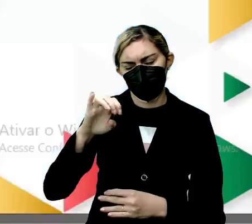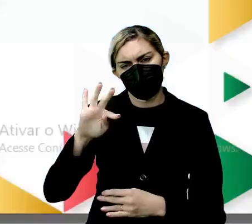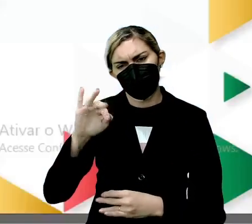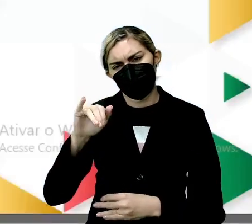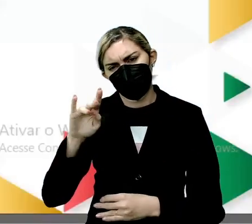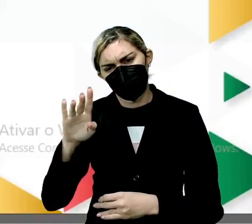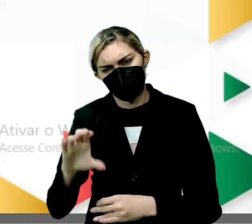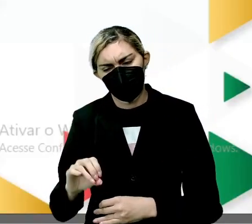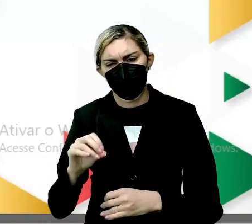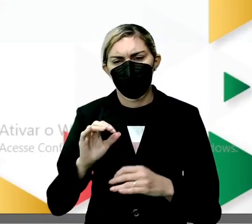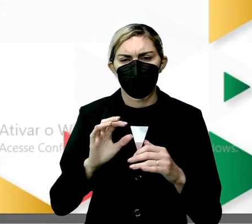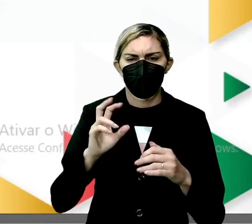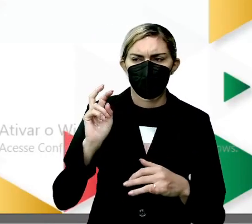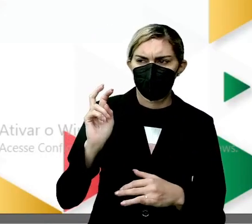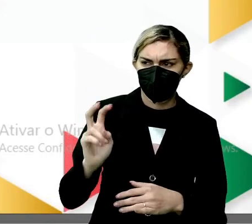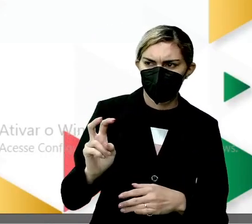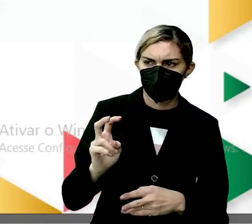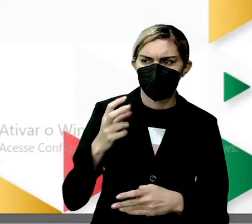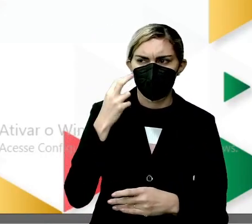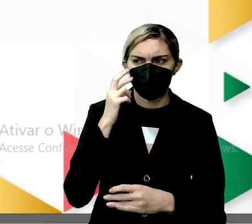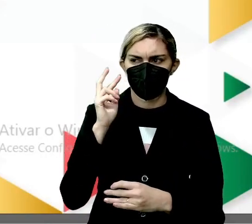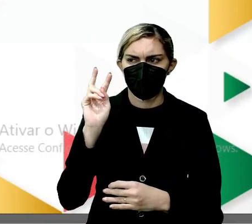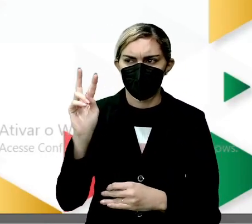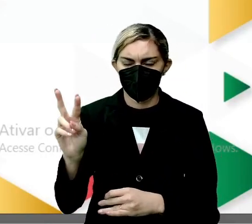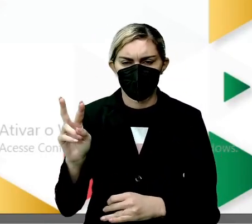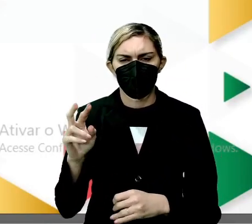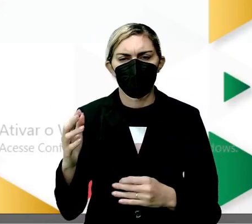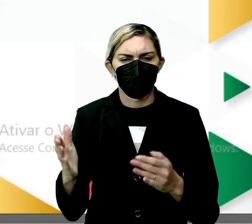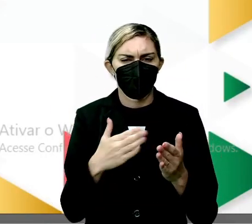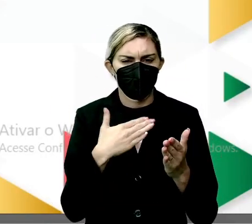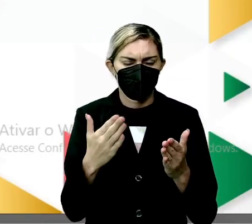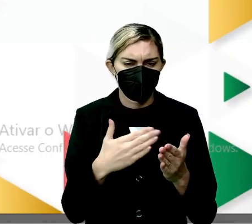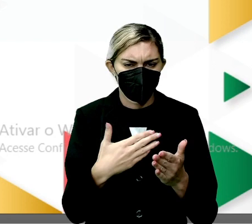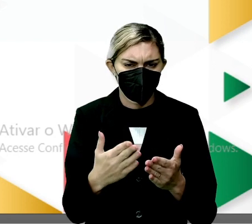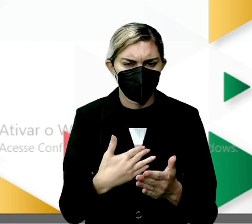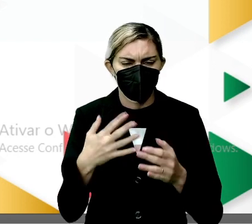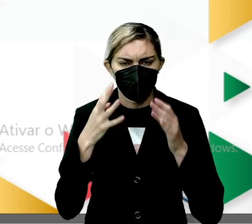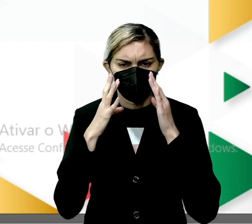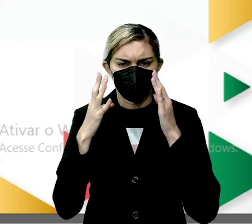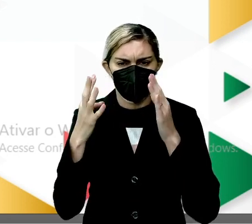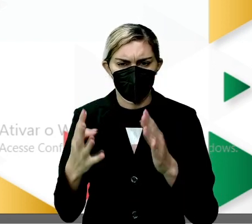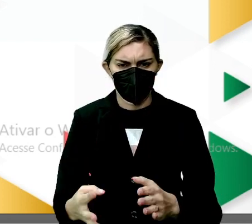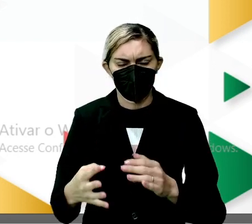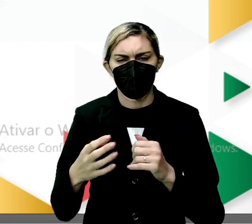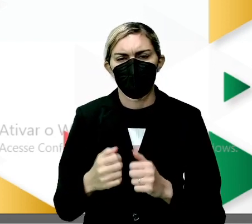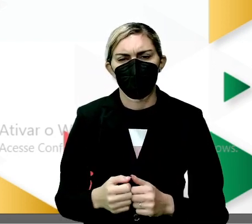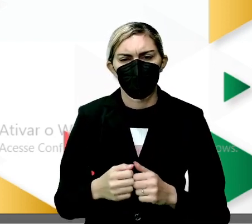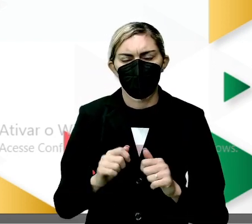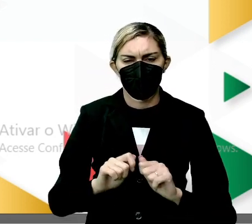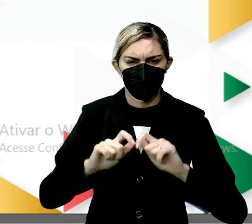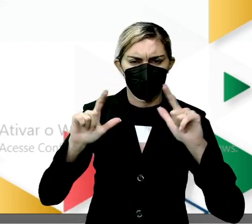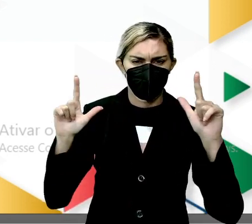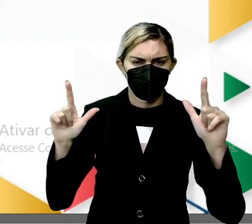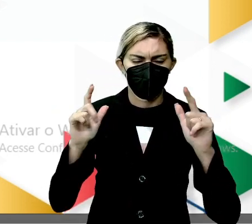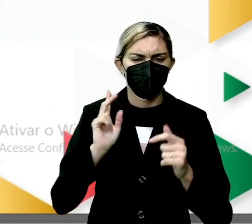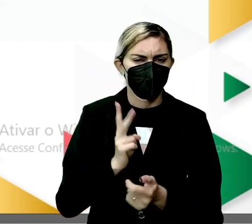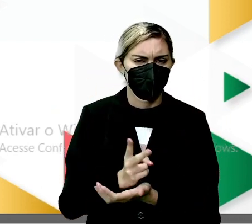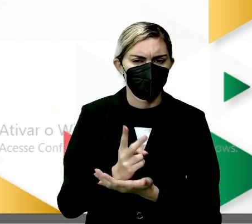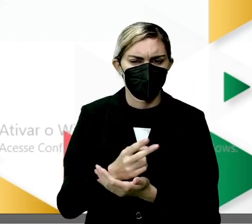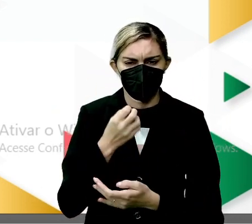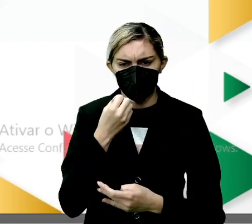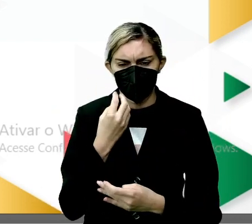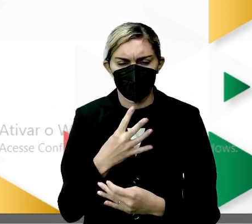Pentateuco 5, olhem aí a questão dos livros, prestem bem atenção na tela. É sempre bom a